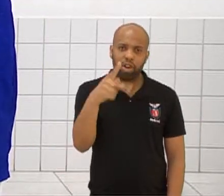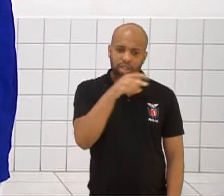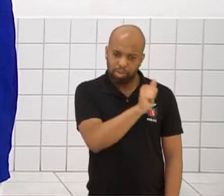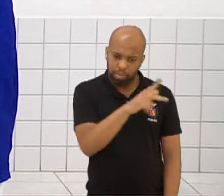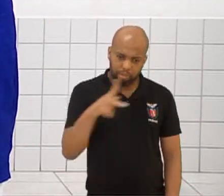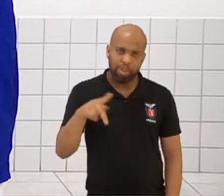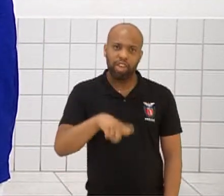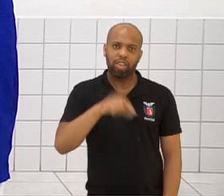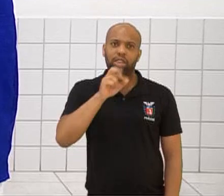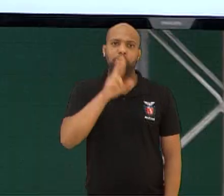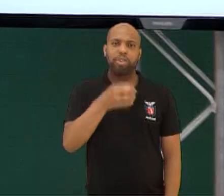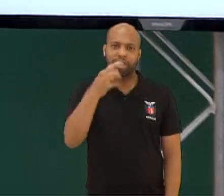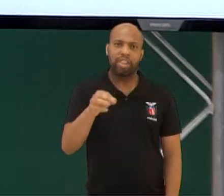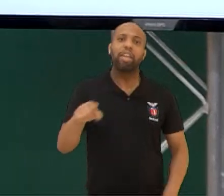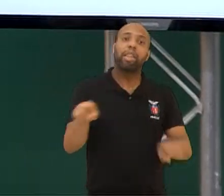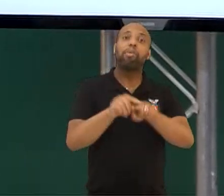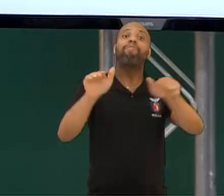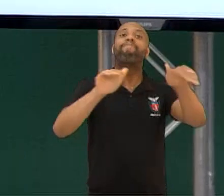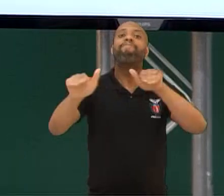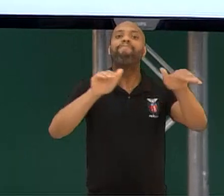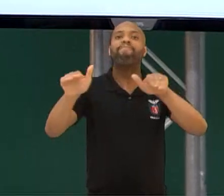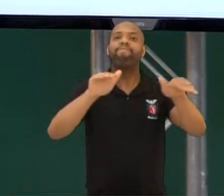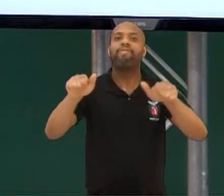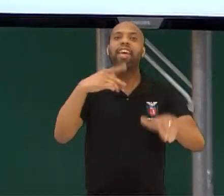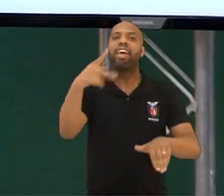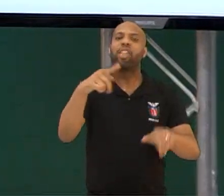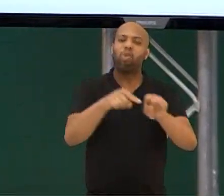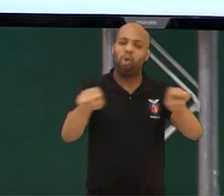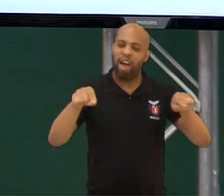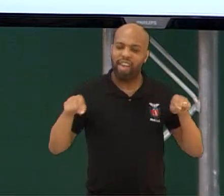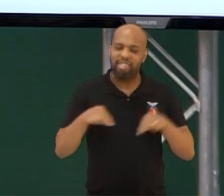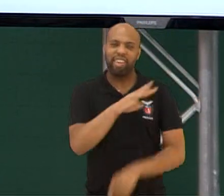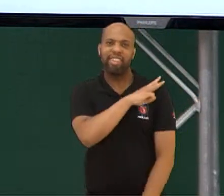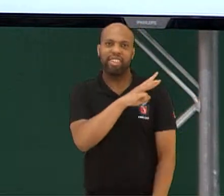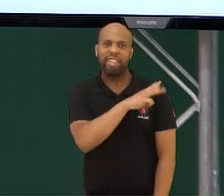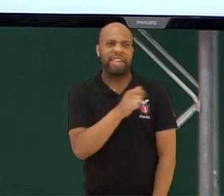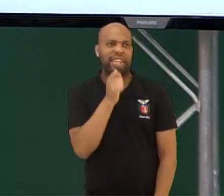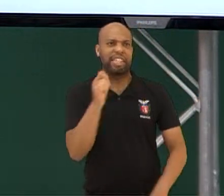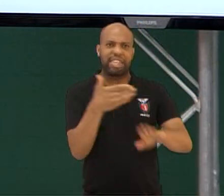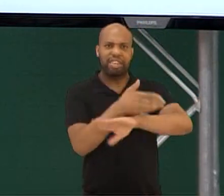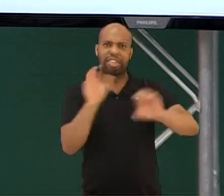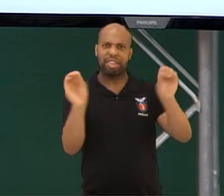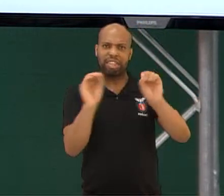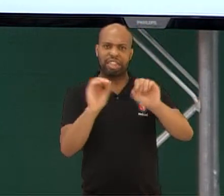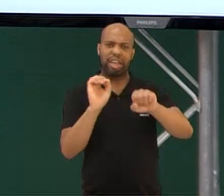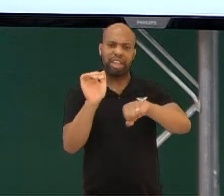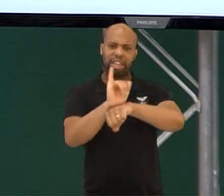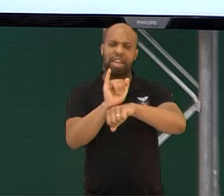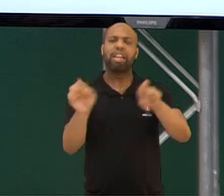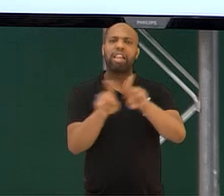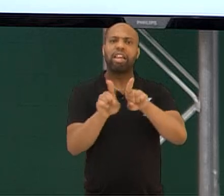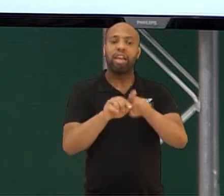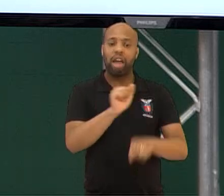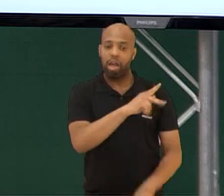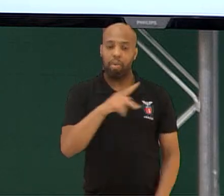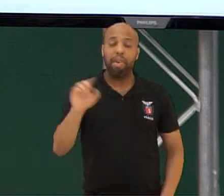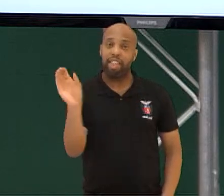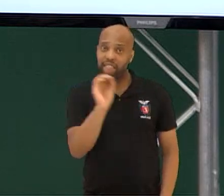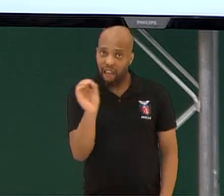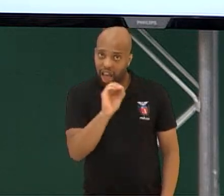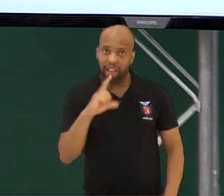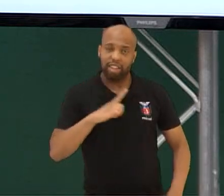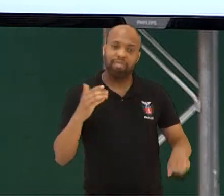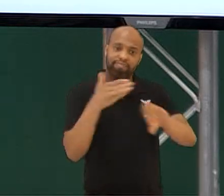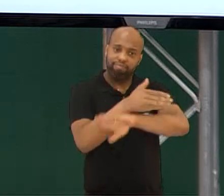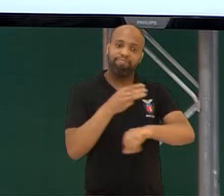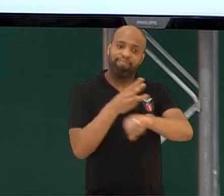já vai marcando, né? Já vai convidando o teu colega aí que está da tua sala, da 3ª série, que você verificou que ainda não entrou no YouTube nem no aplicativo, já chama lá, manda uma mensagem no WhatsApp,